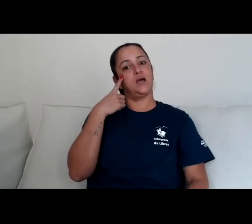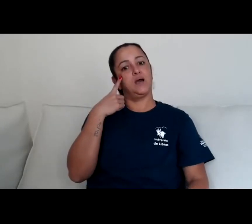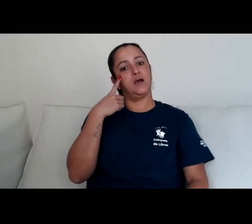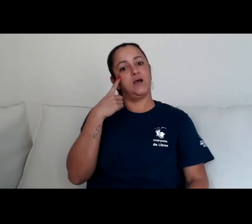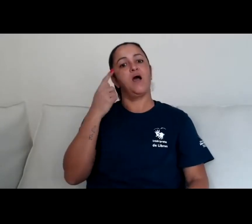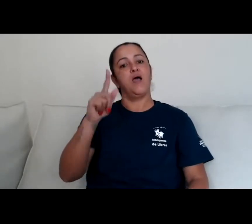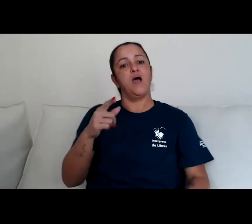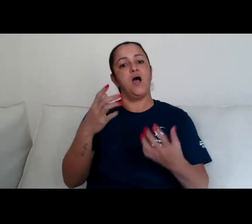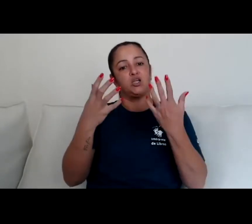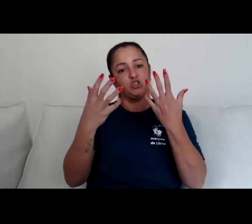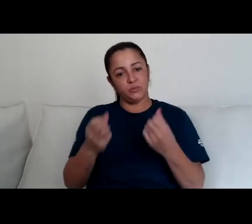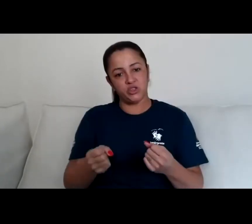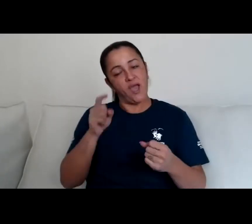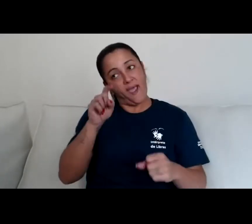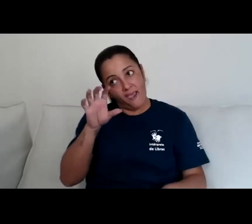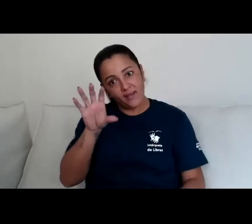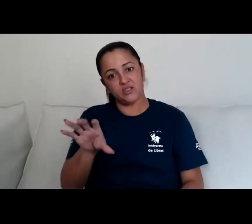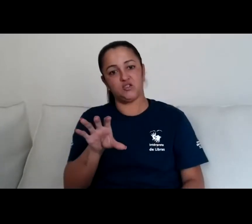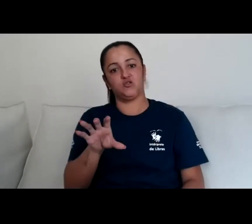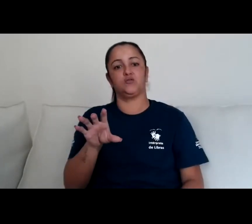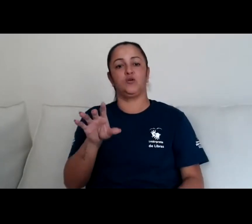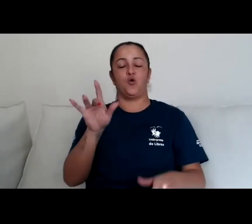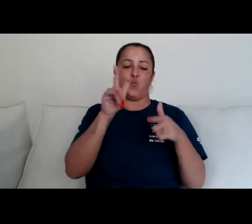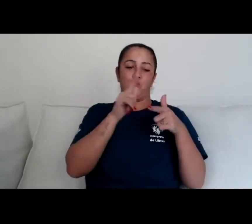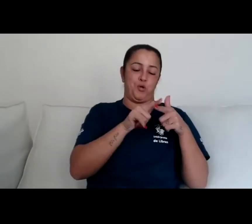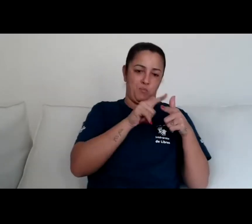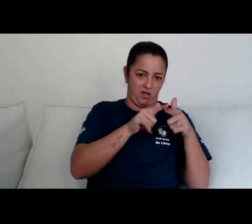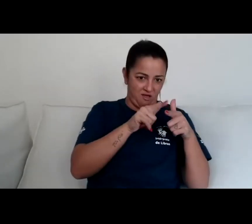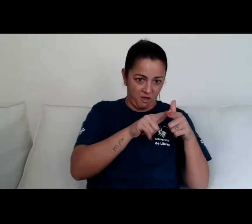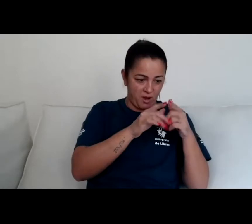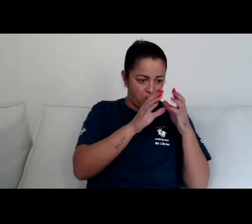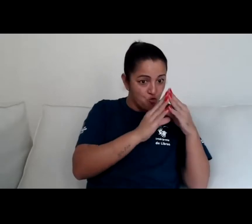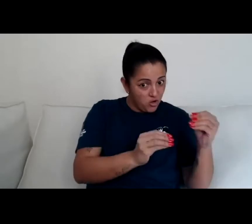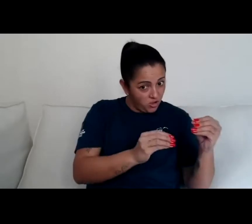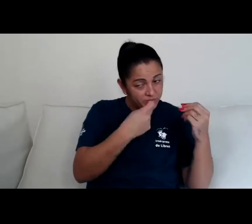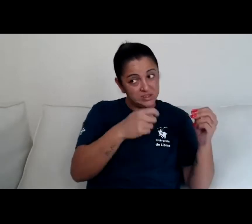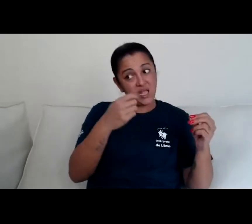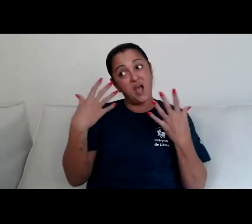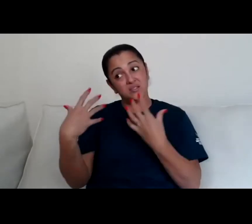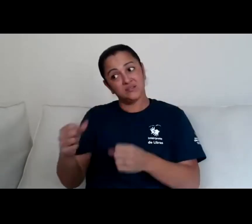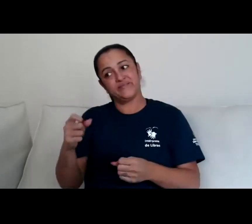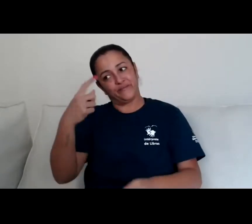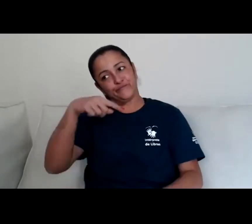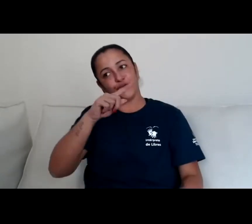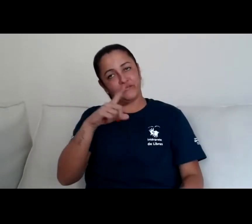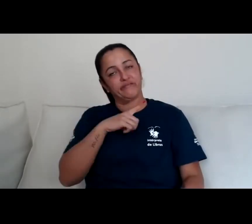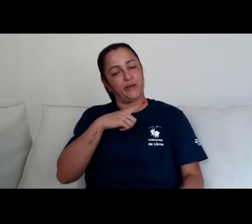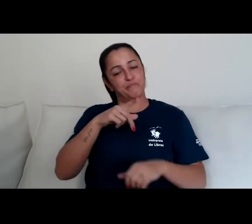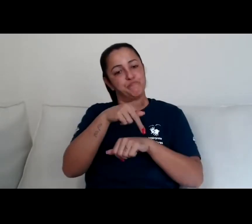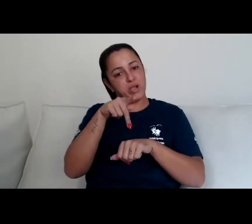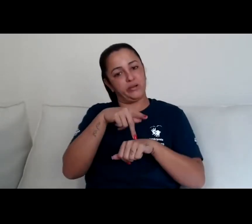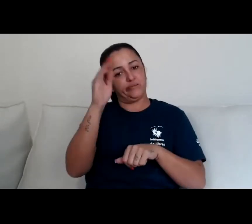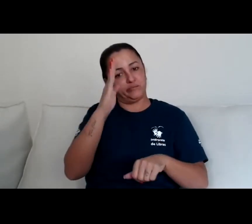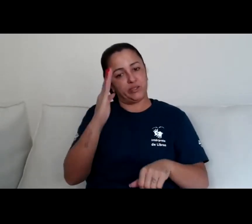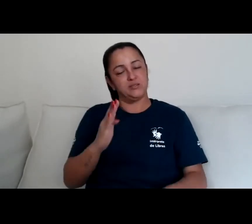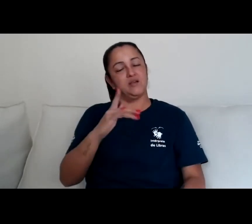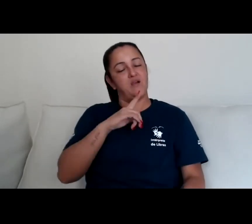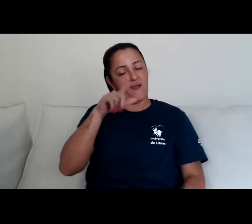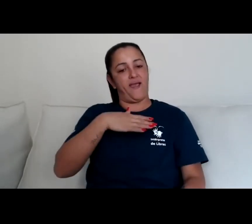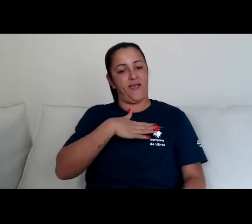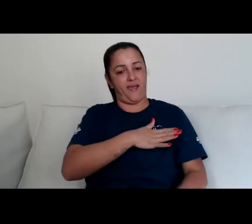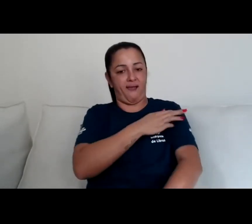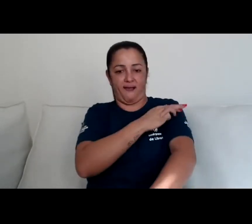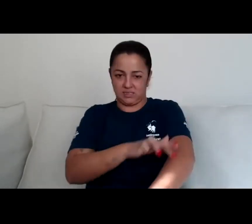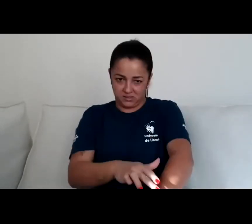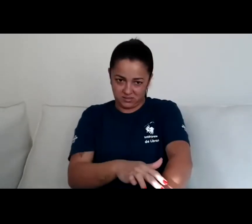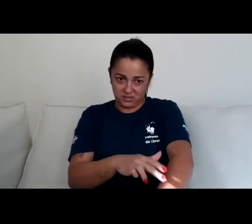gente poder resolver, de fato, um problema que nós vivemos nos espaços das nossas bibliotecas. Nós estamos falando aqui, a princípio,